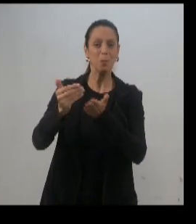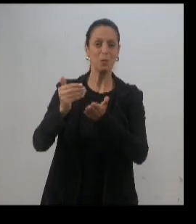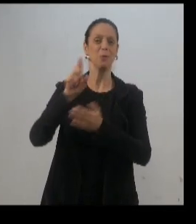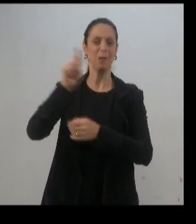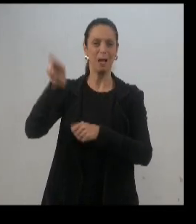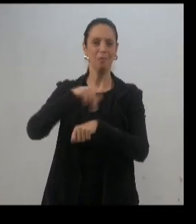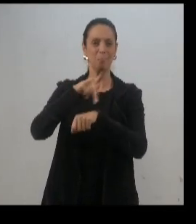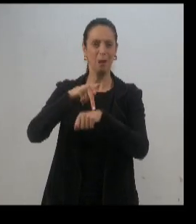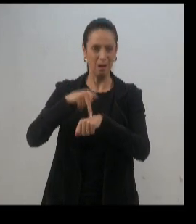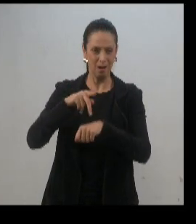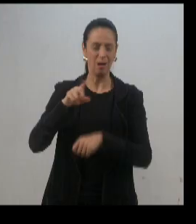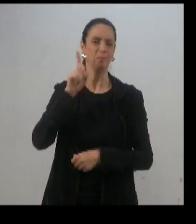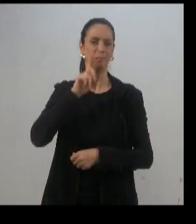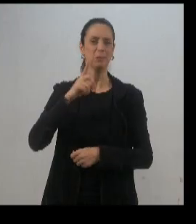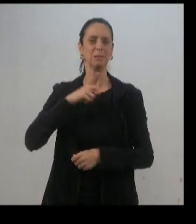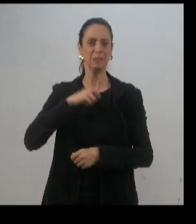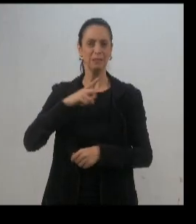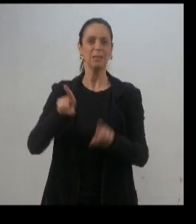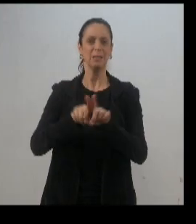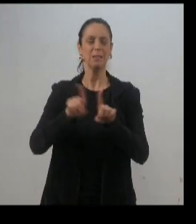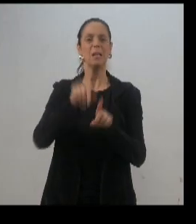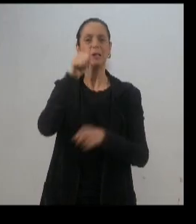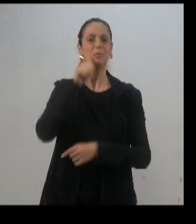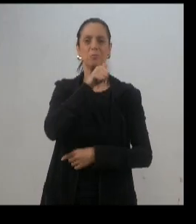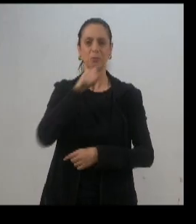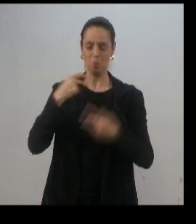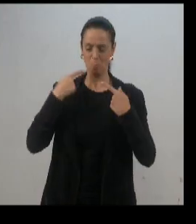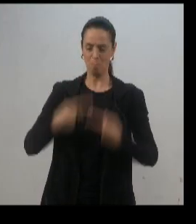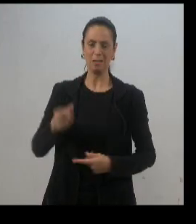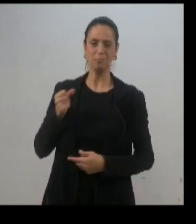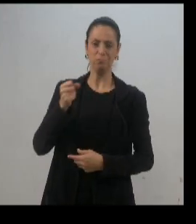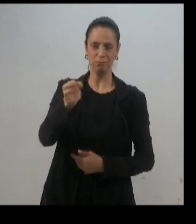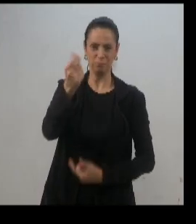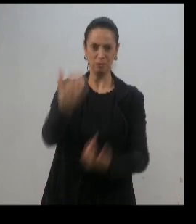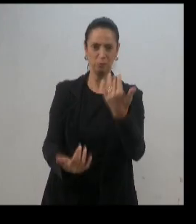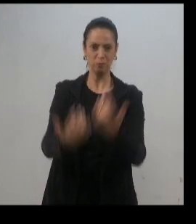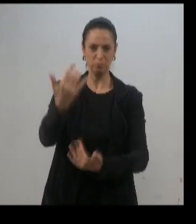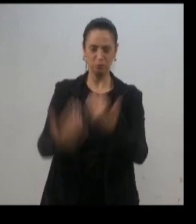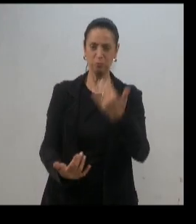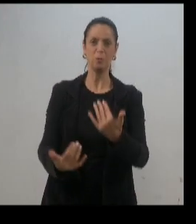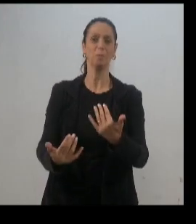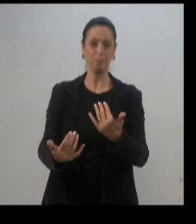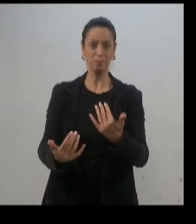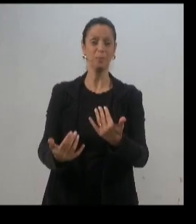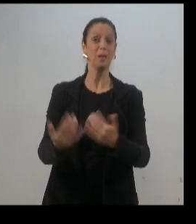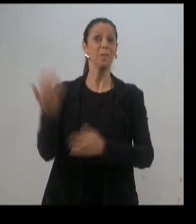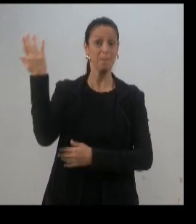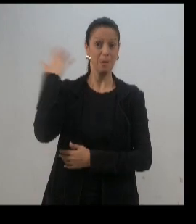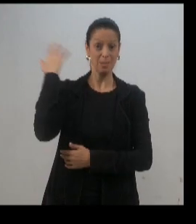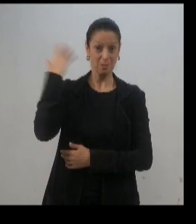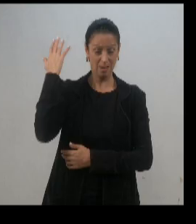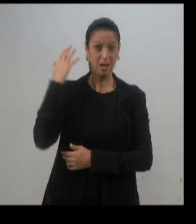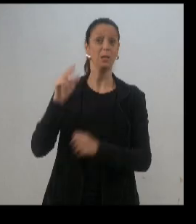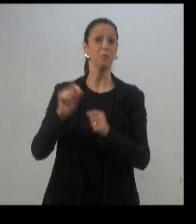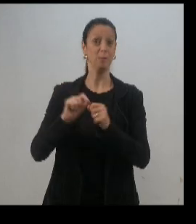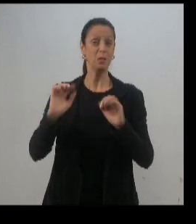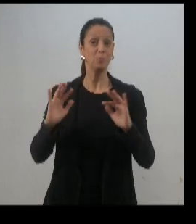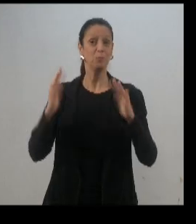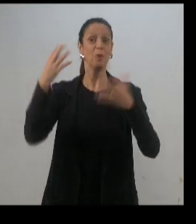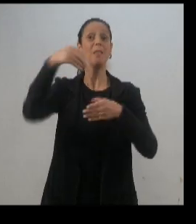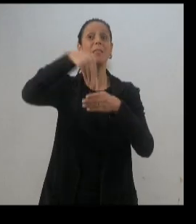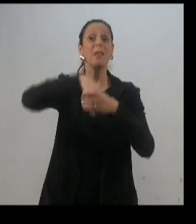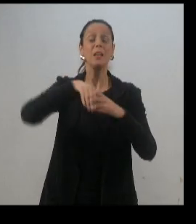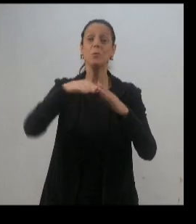realizava sacrifício humano e tem um histórico totalmente macabro, foi promovida e celebrada pela escola.